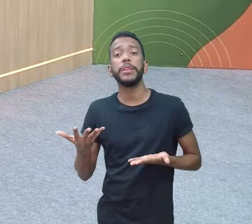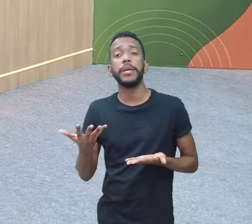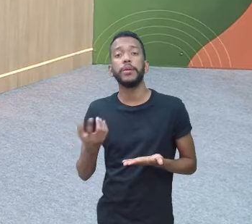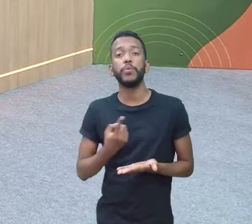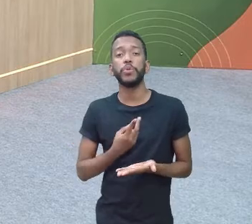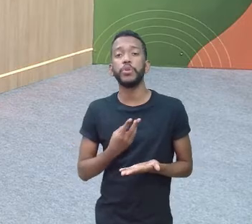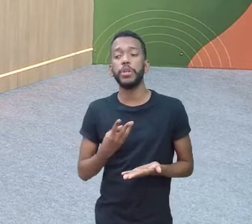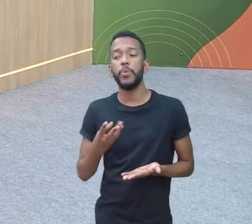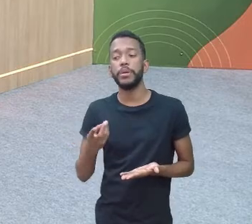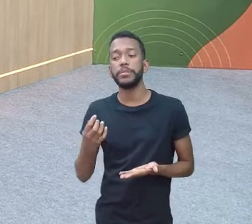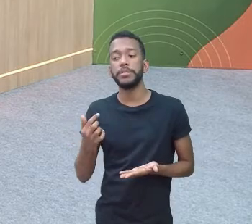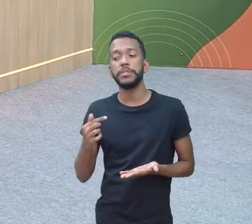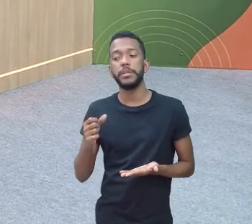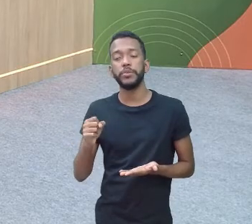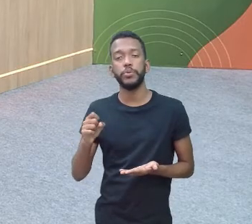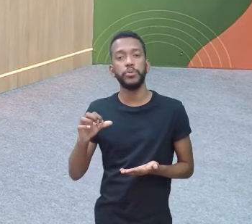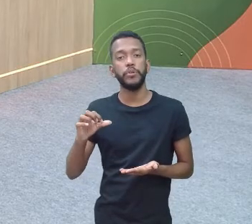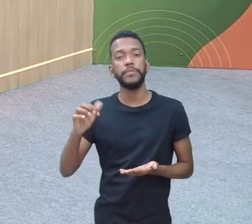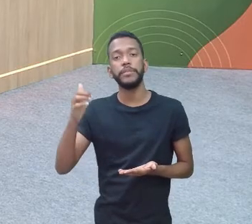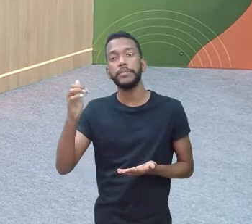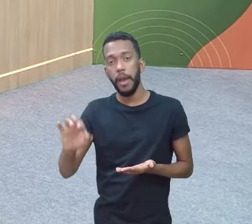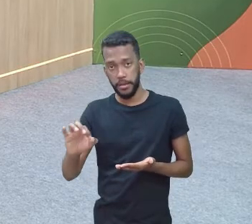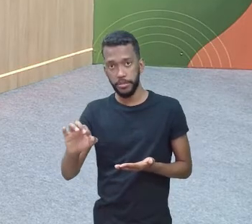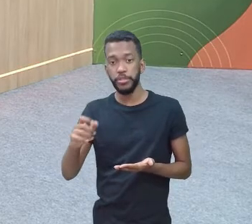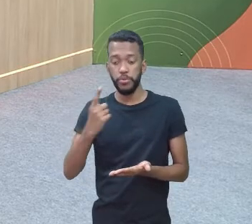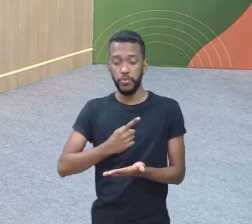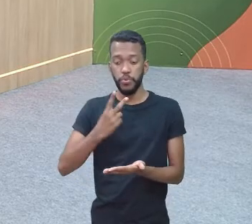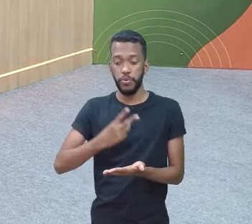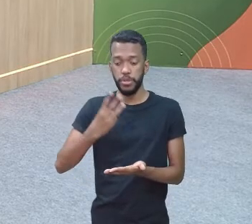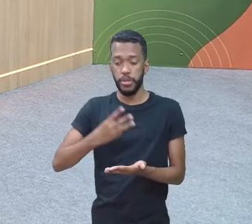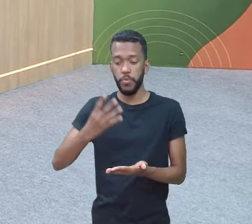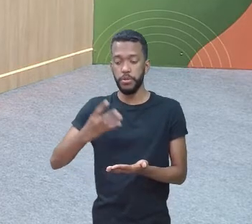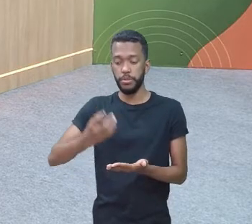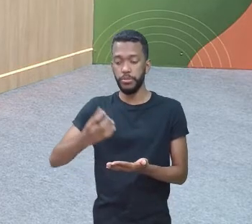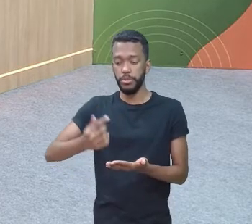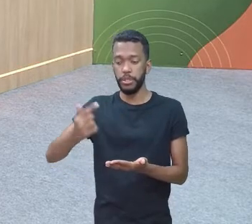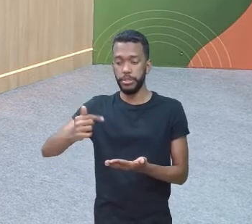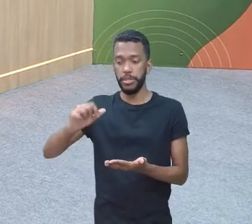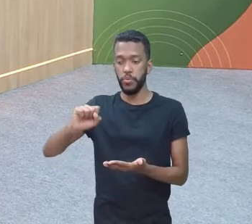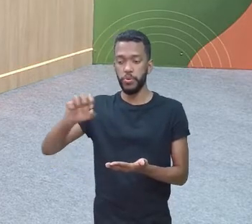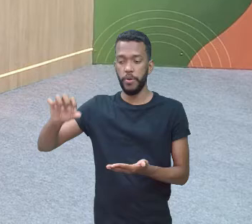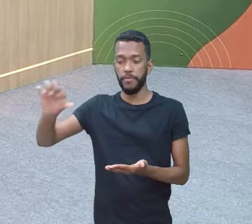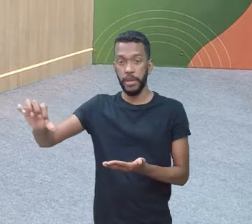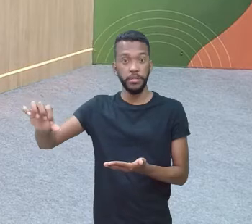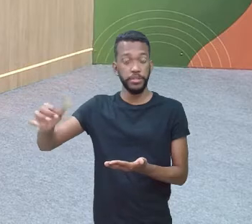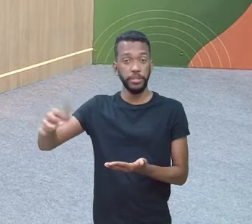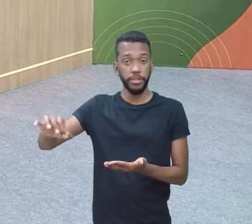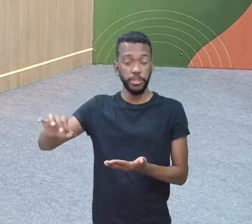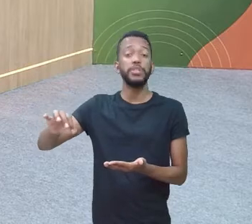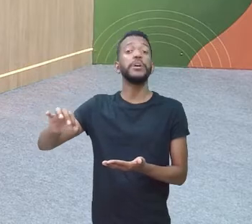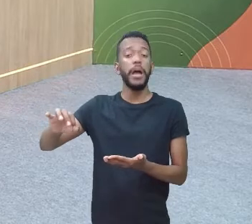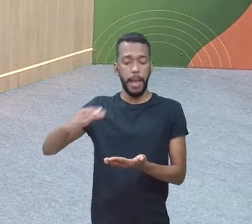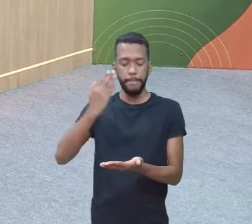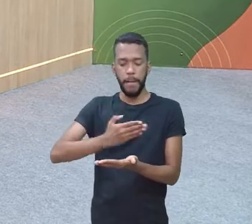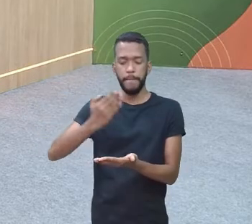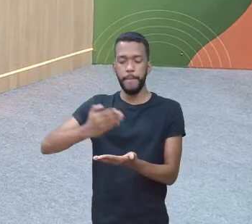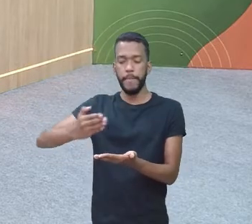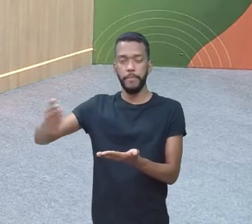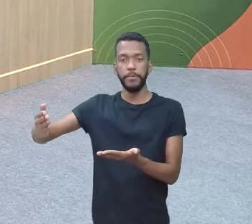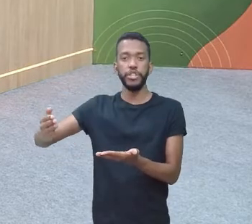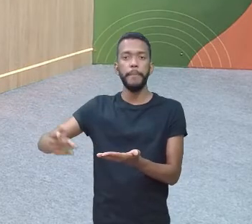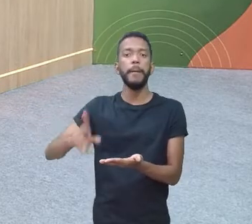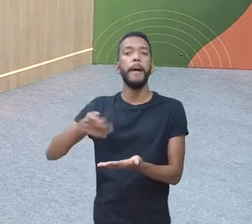partes. Então, essa daqui vai ser a quantidade que representa o meu todo. Só que eu já paguei quantas parcelas? Eu